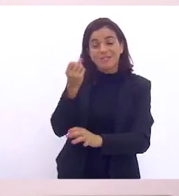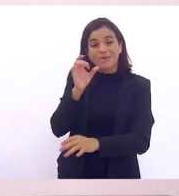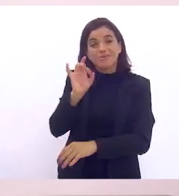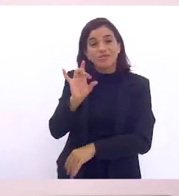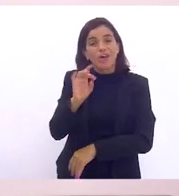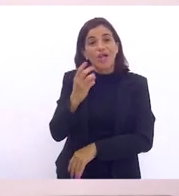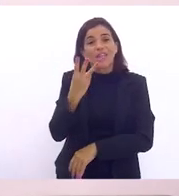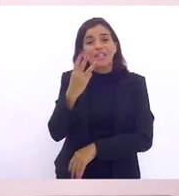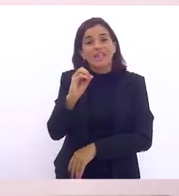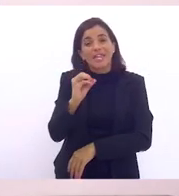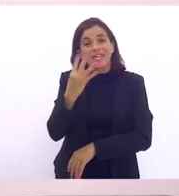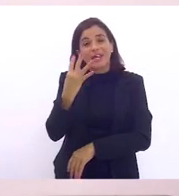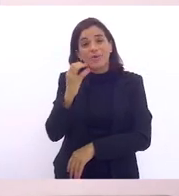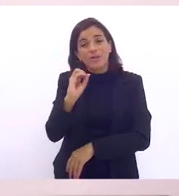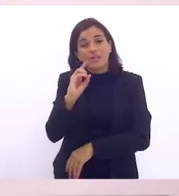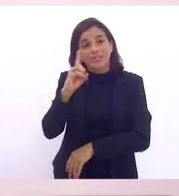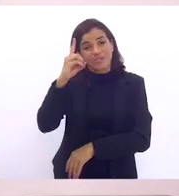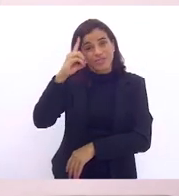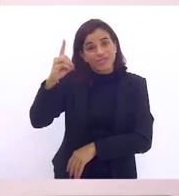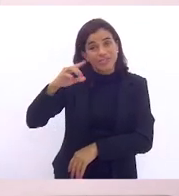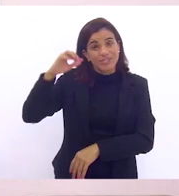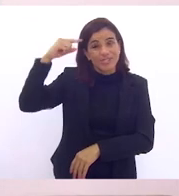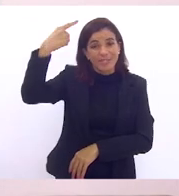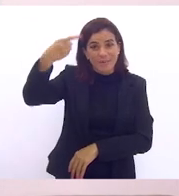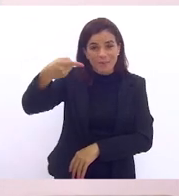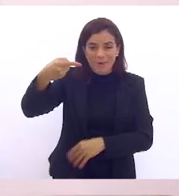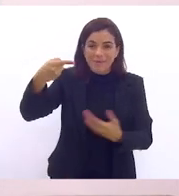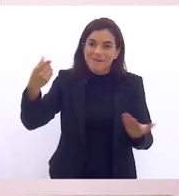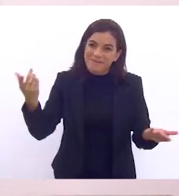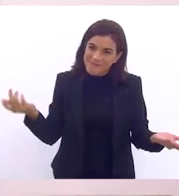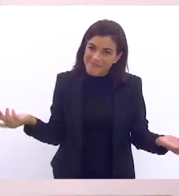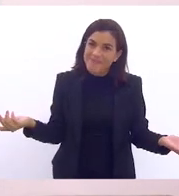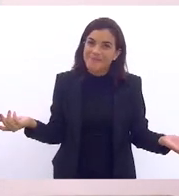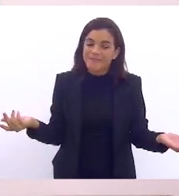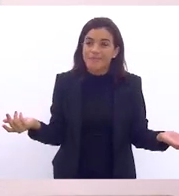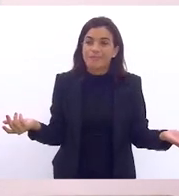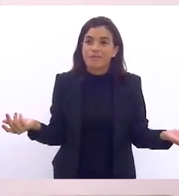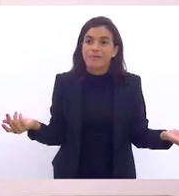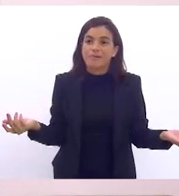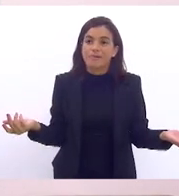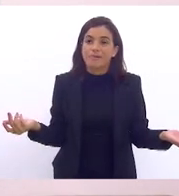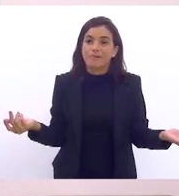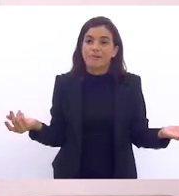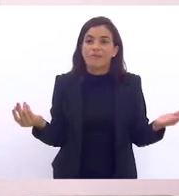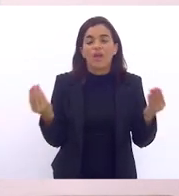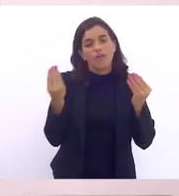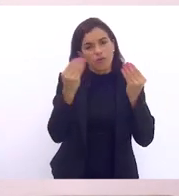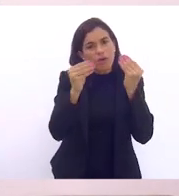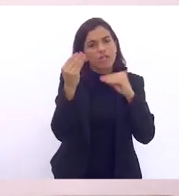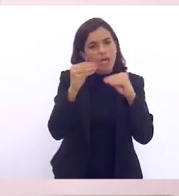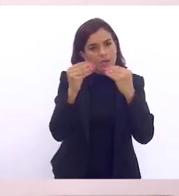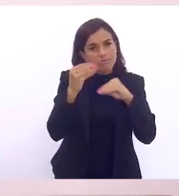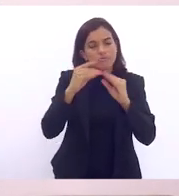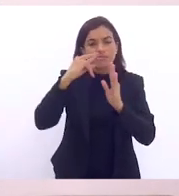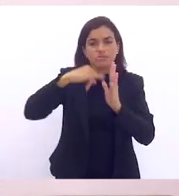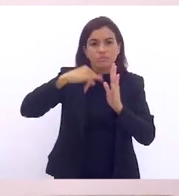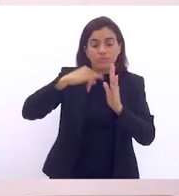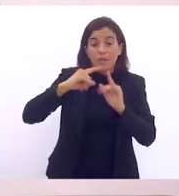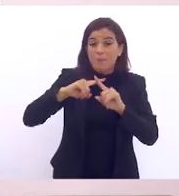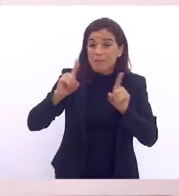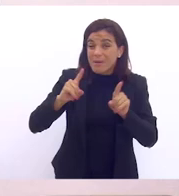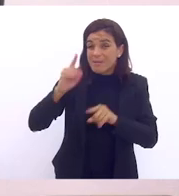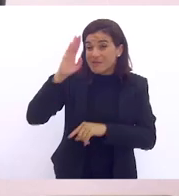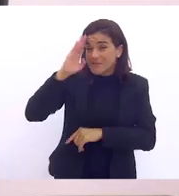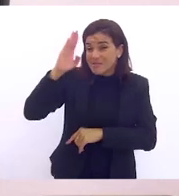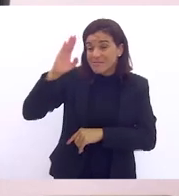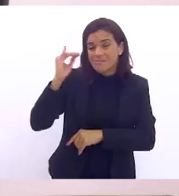então essa era uma sugestão Mas que eu vou colocar eh que eu vou colocar nesse documento agora o mais importante que eu